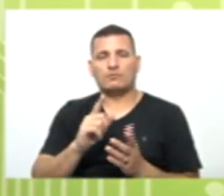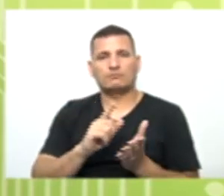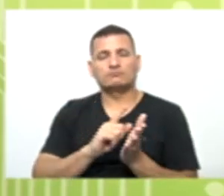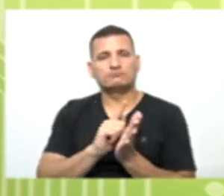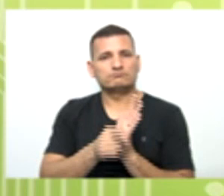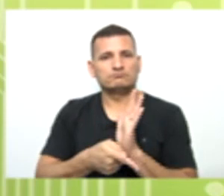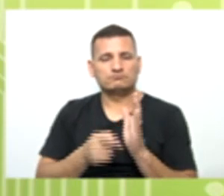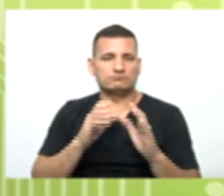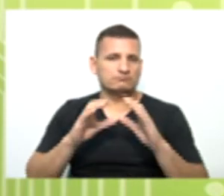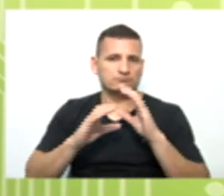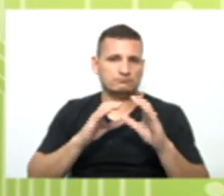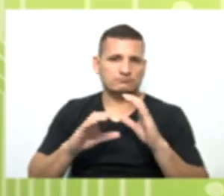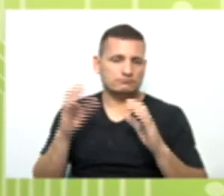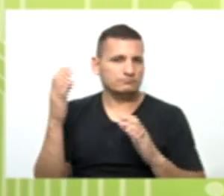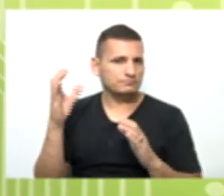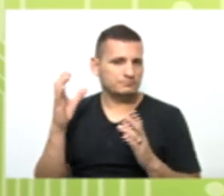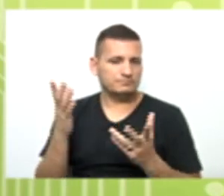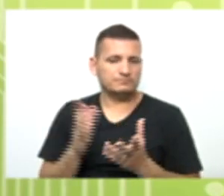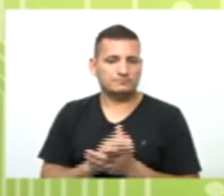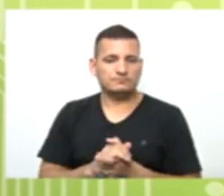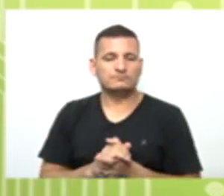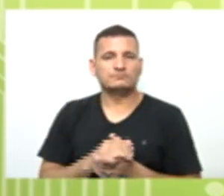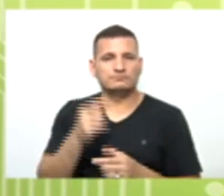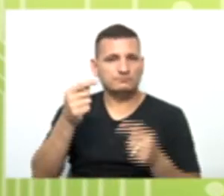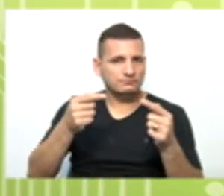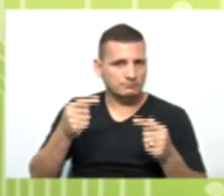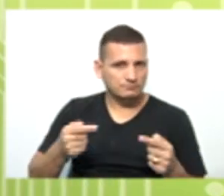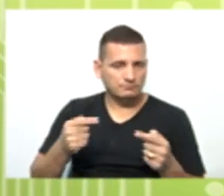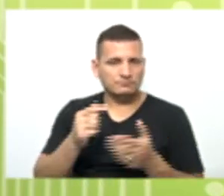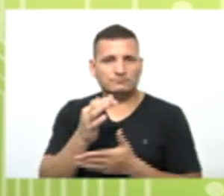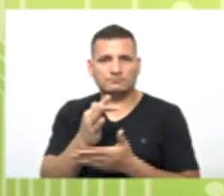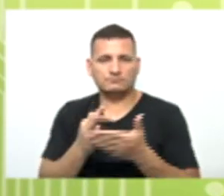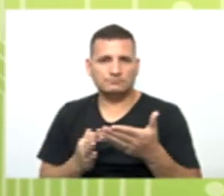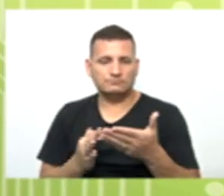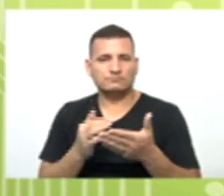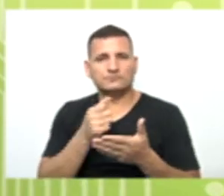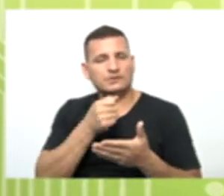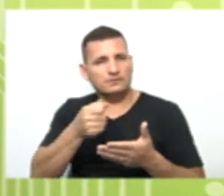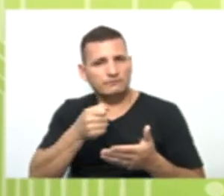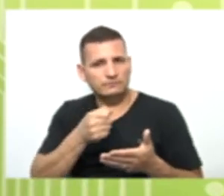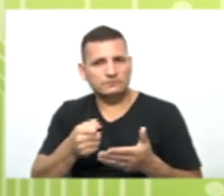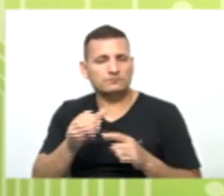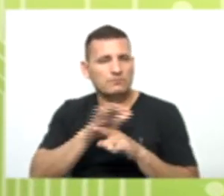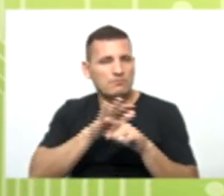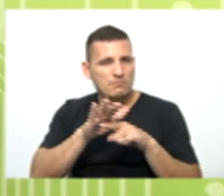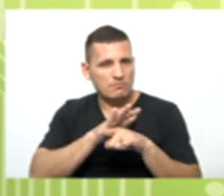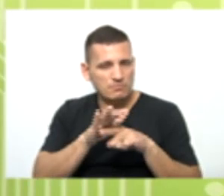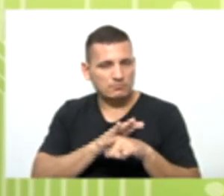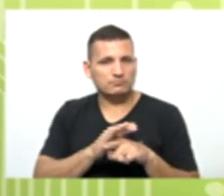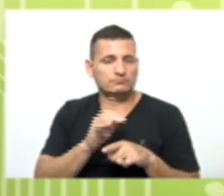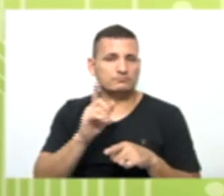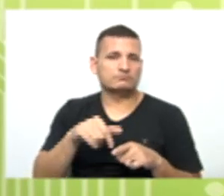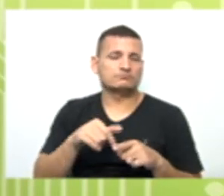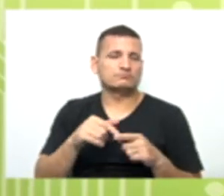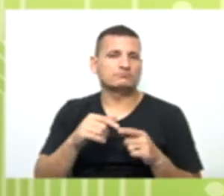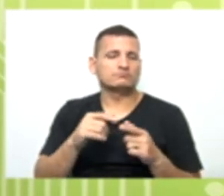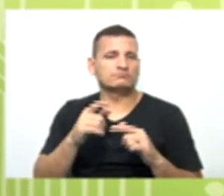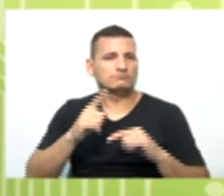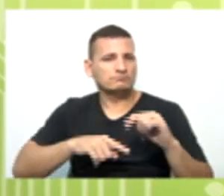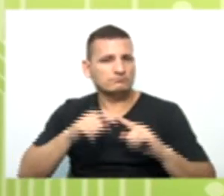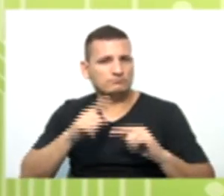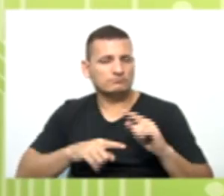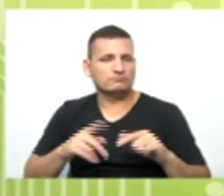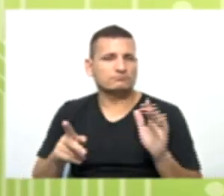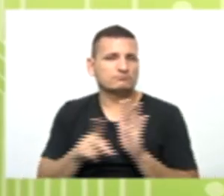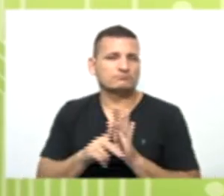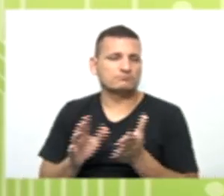comunicação científica. Questionário, formulário e entrevista são instrumentos de coleta de